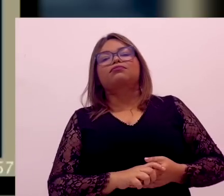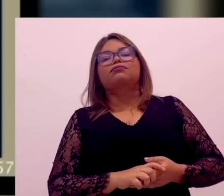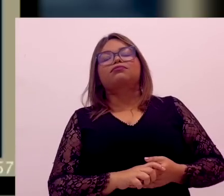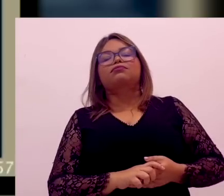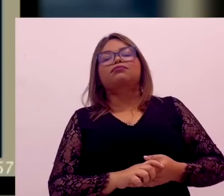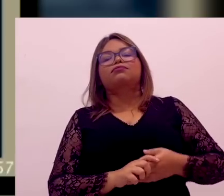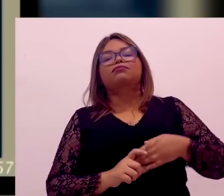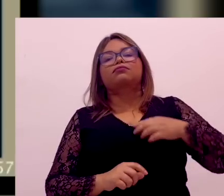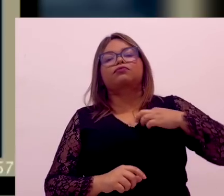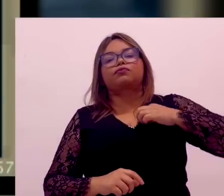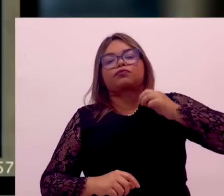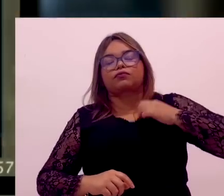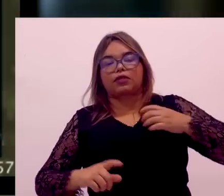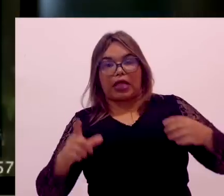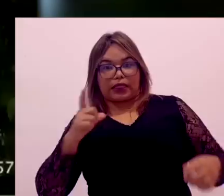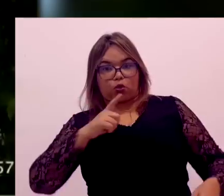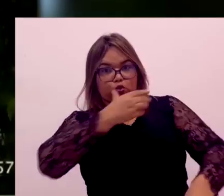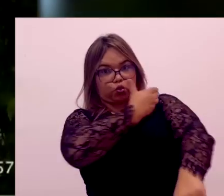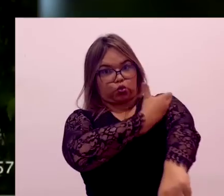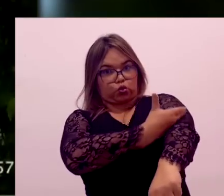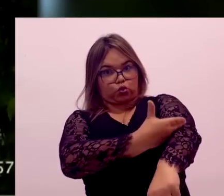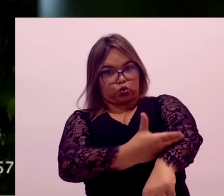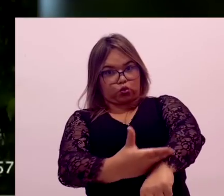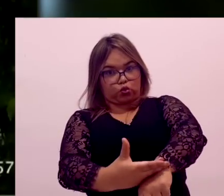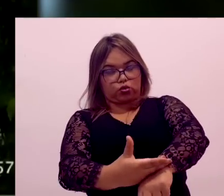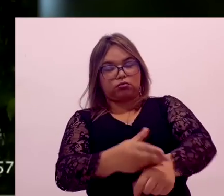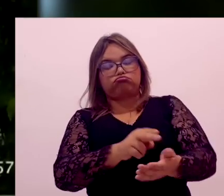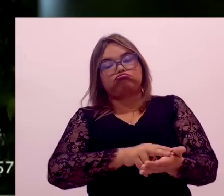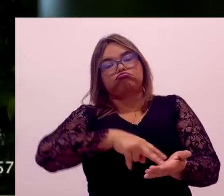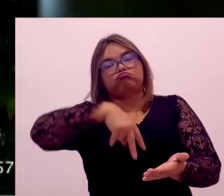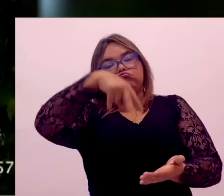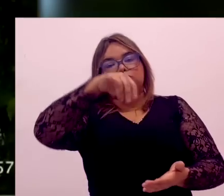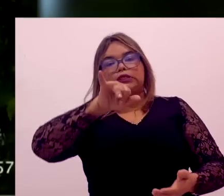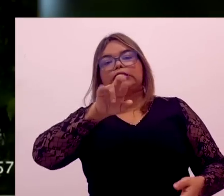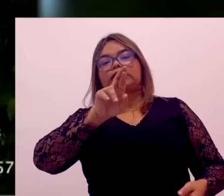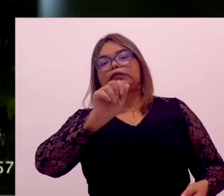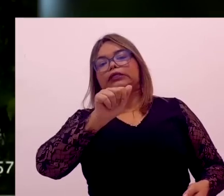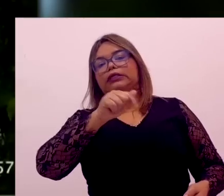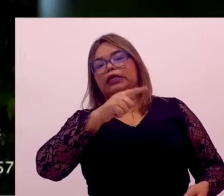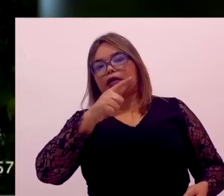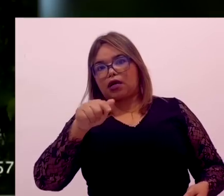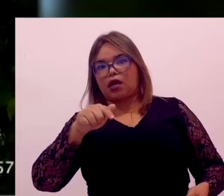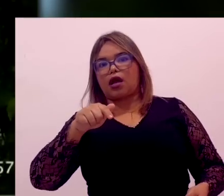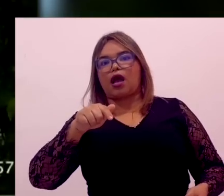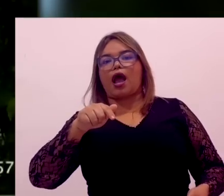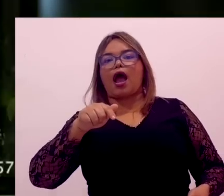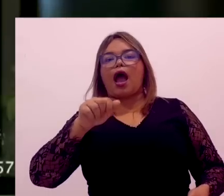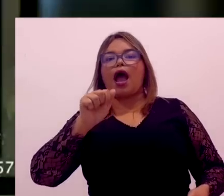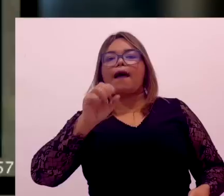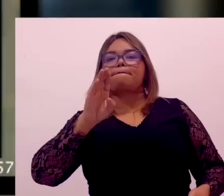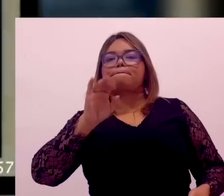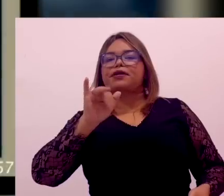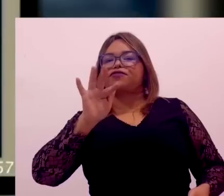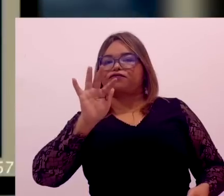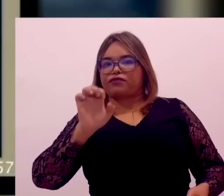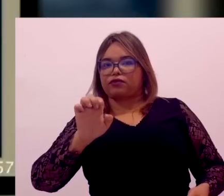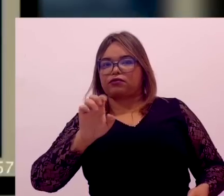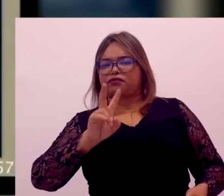Abif. Salvadores como Irão Abif podem e vão mostrar o caminho, mas os homens devem